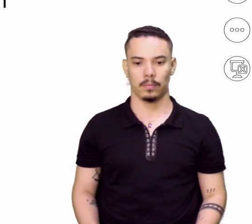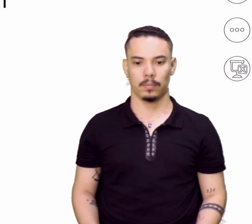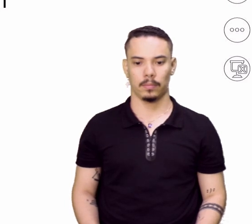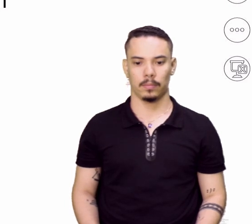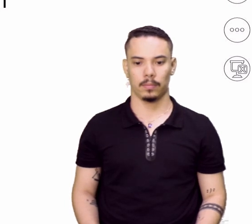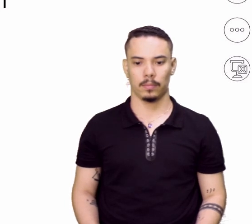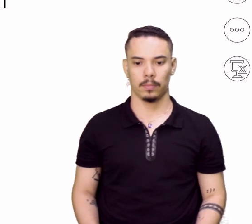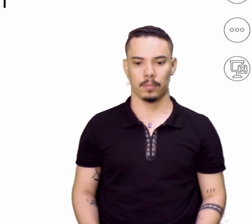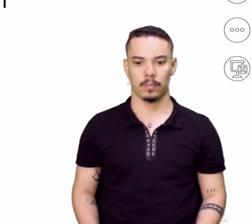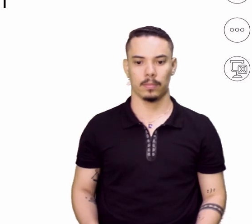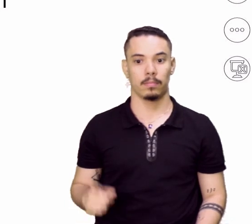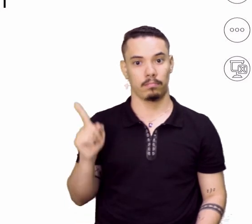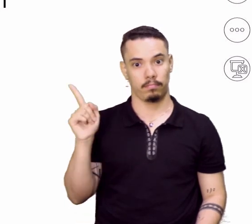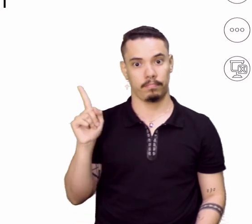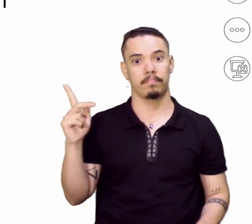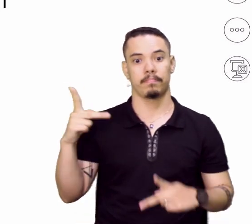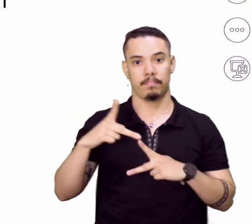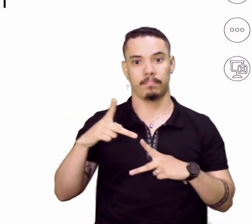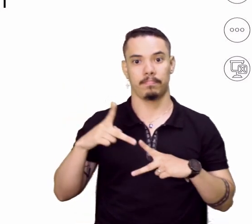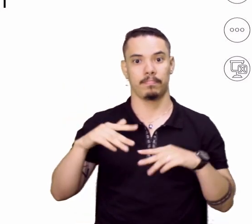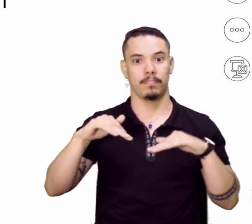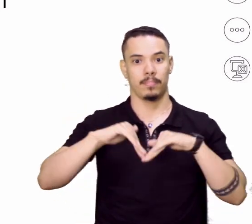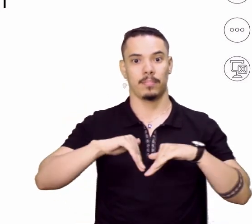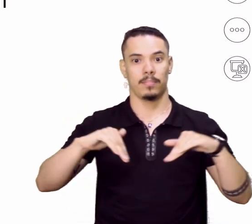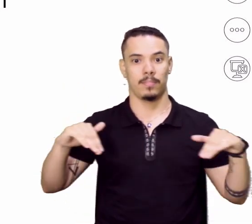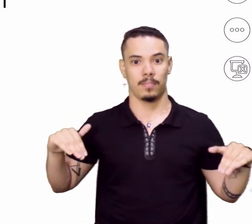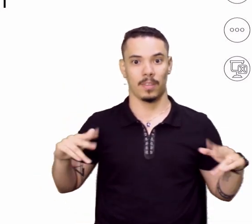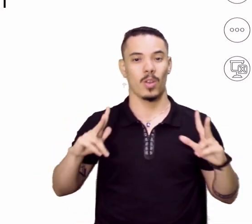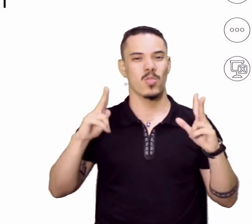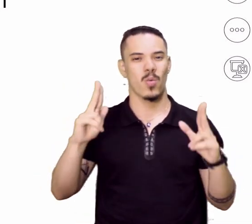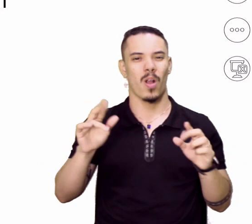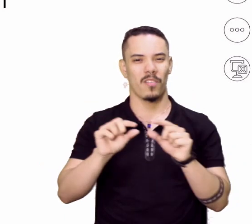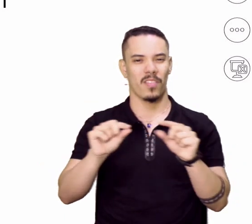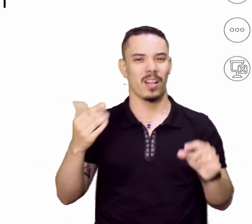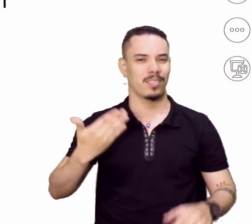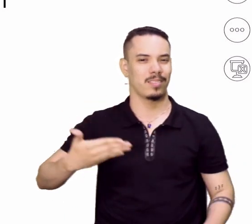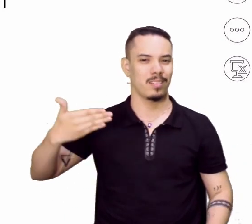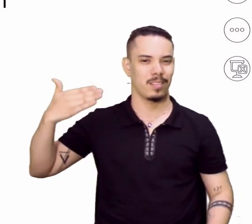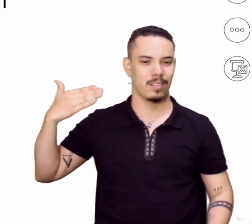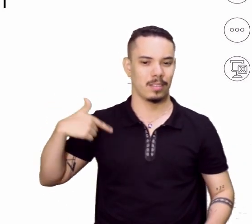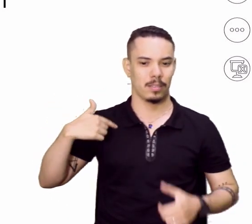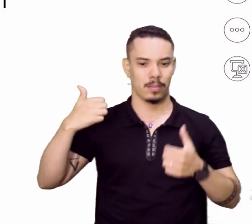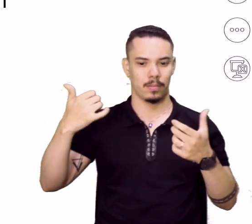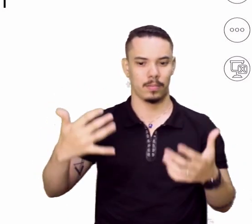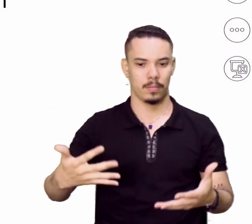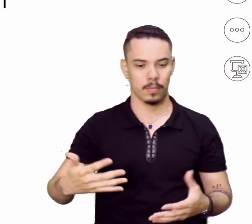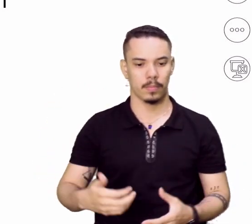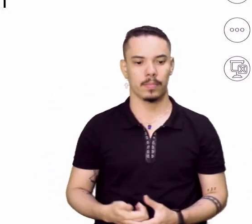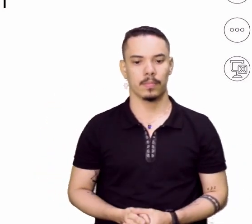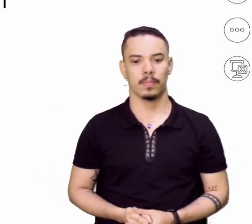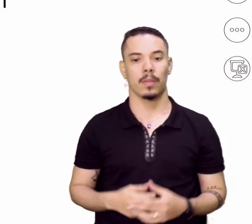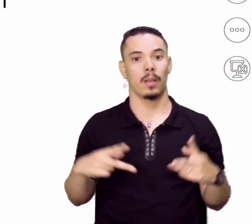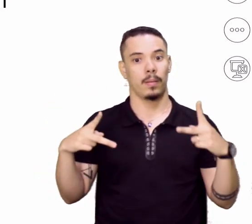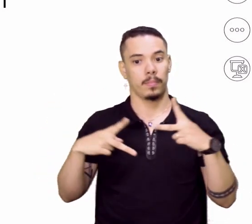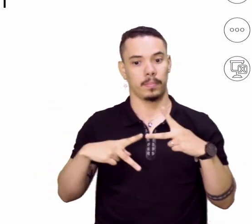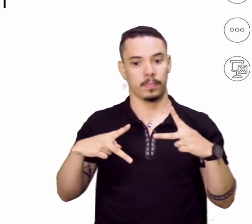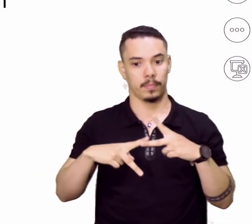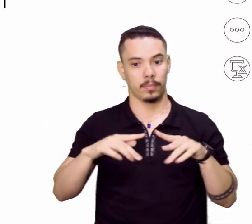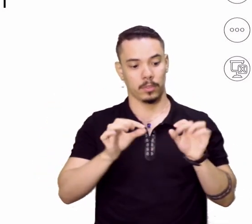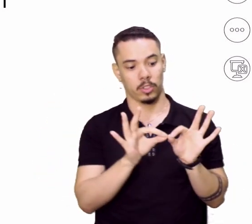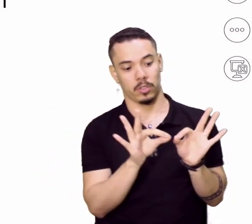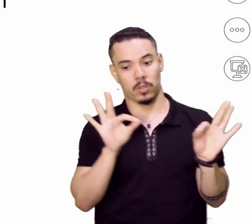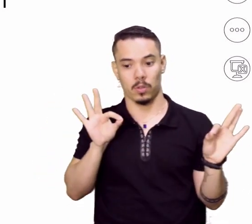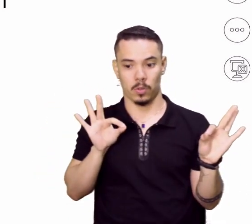car to. A preposição está aqui distante, que nem lá naquela outra que a gente viu. A preposição está